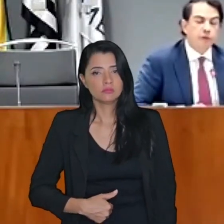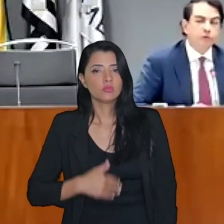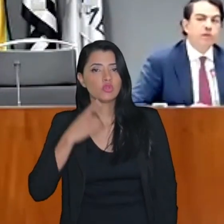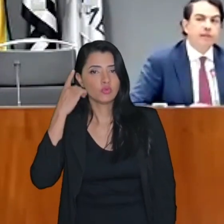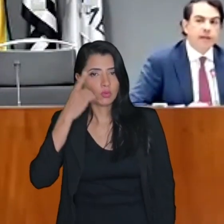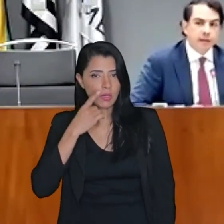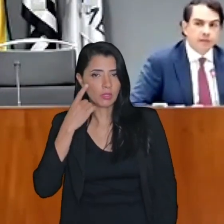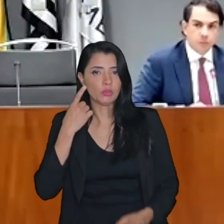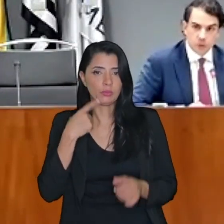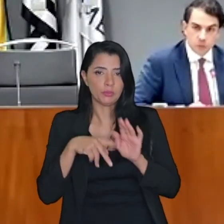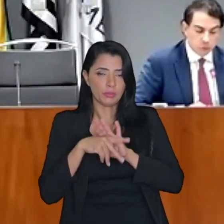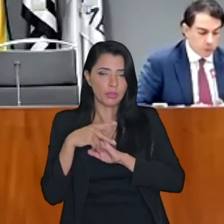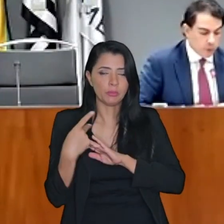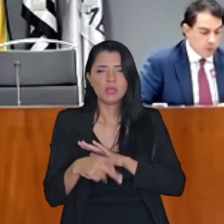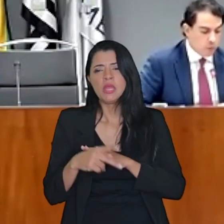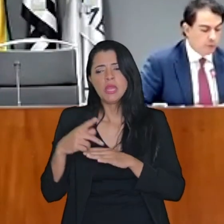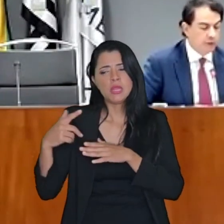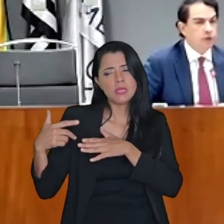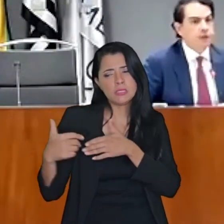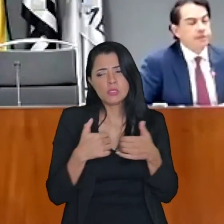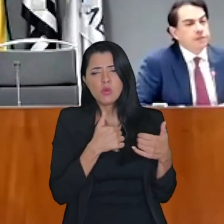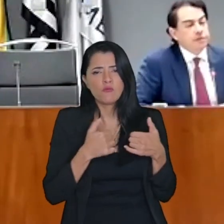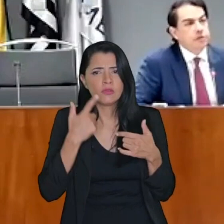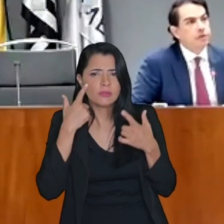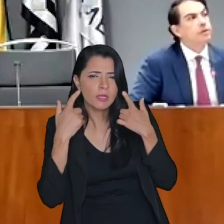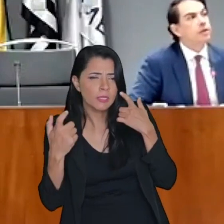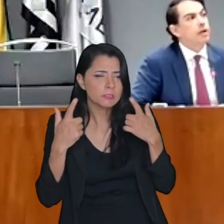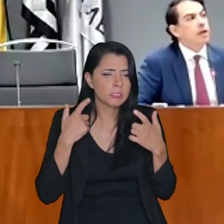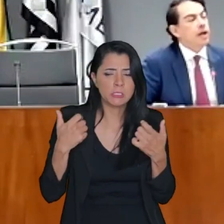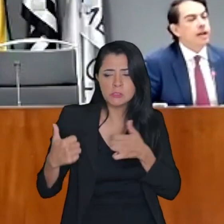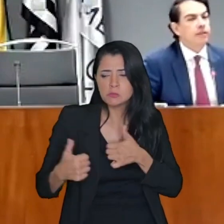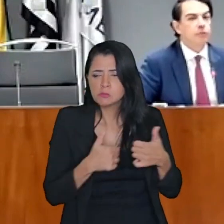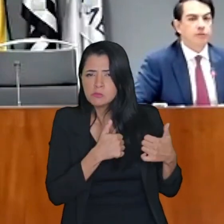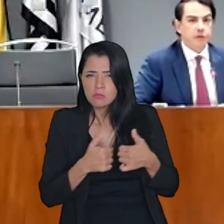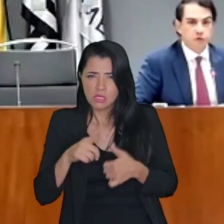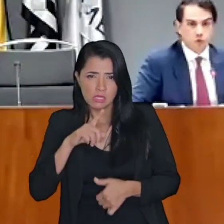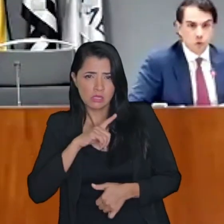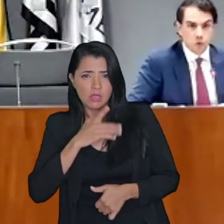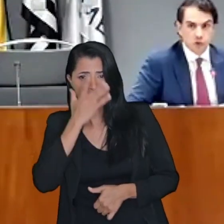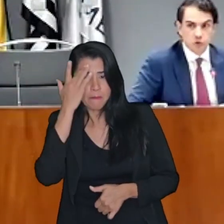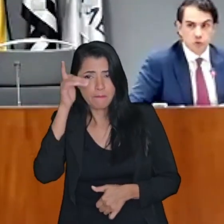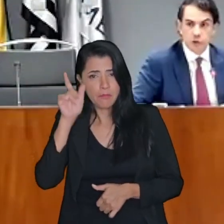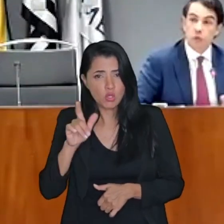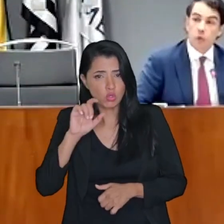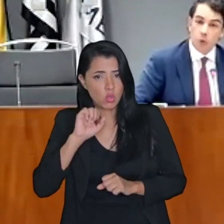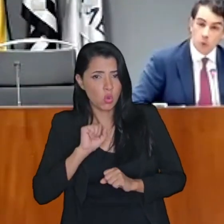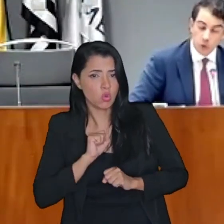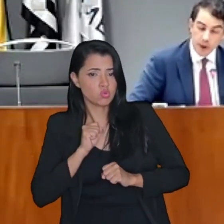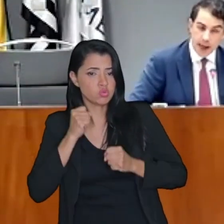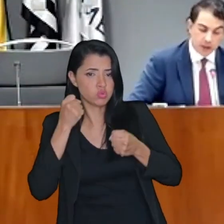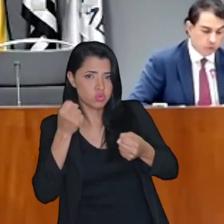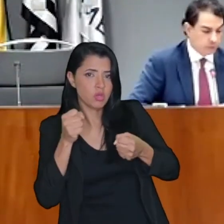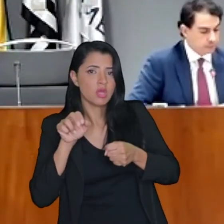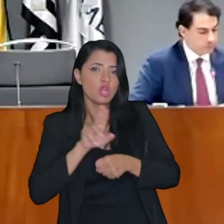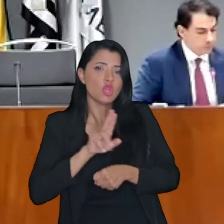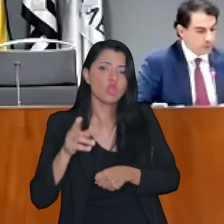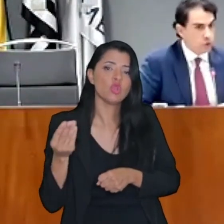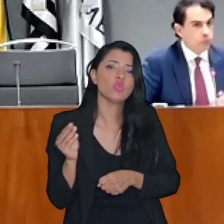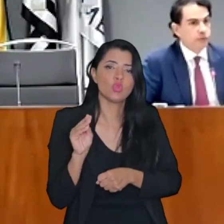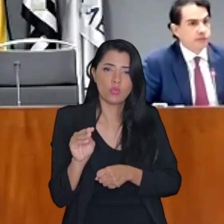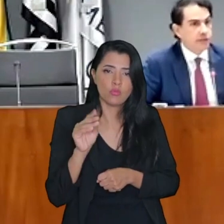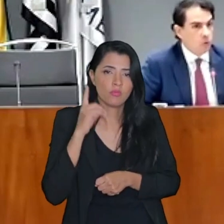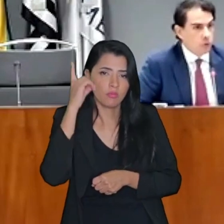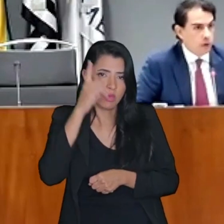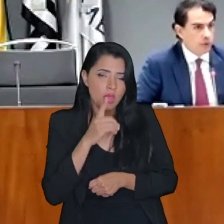Esse conflito de interesses, pergunto eu, é um conflito que existe entre o defensor constituído ou nomeado